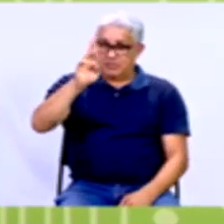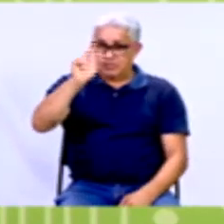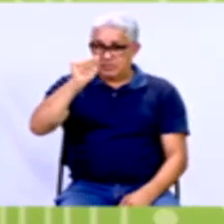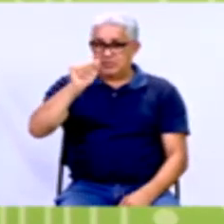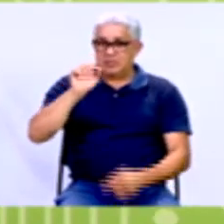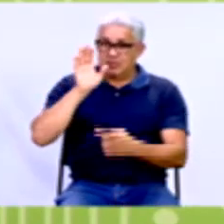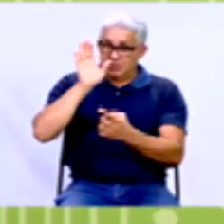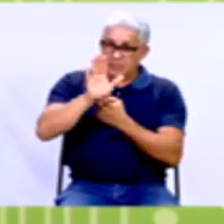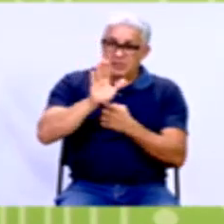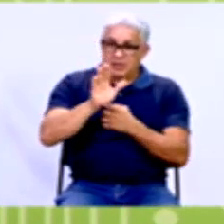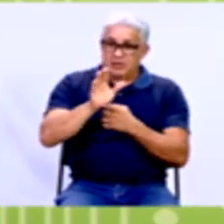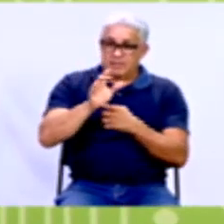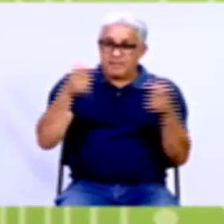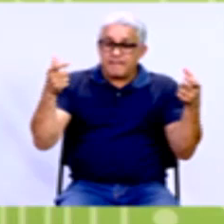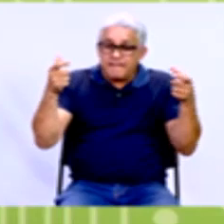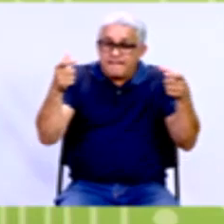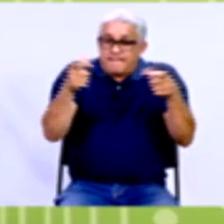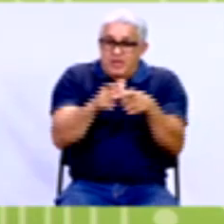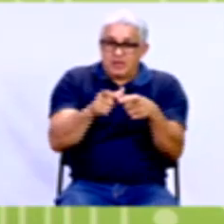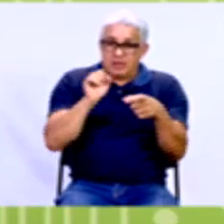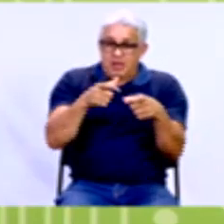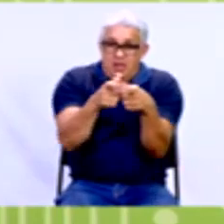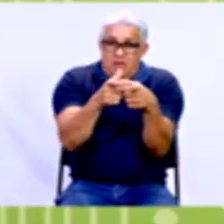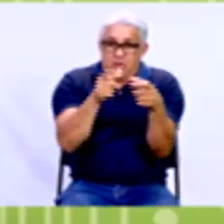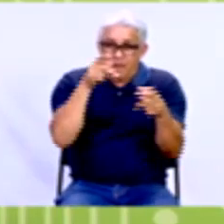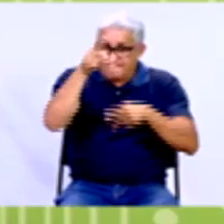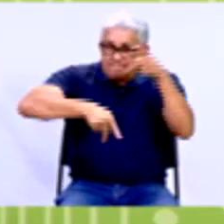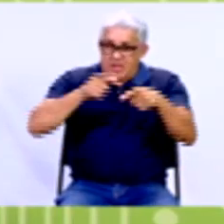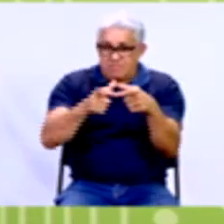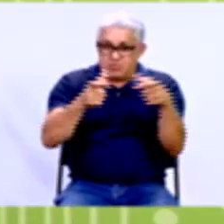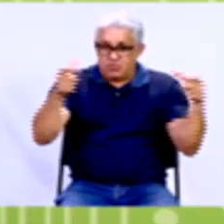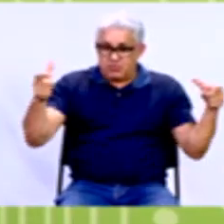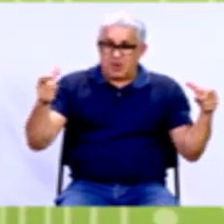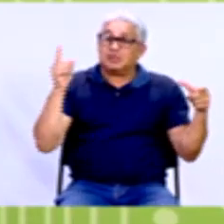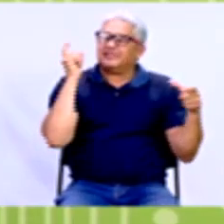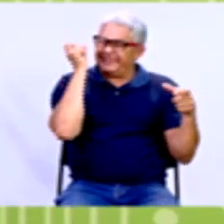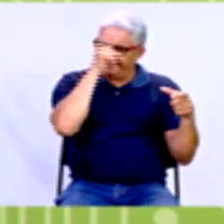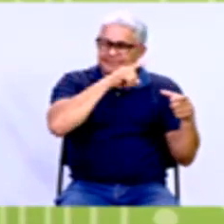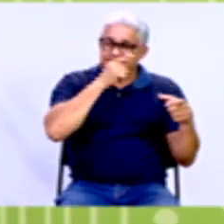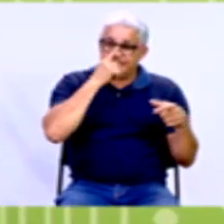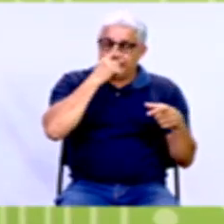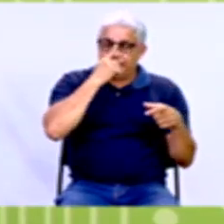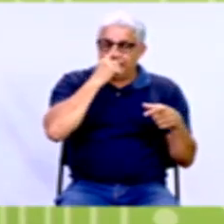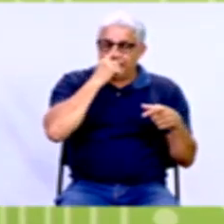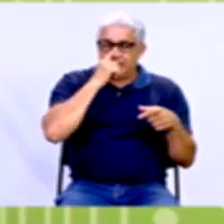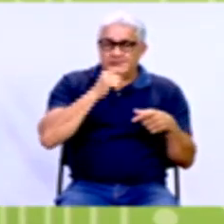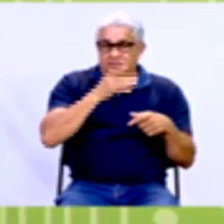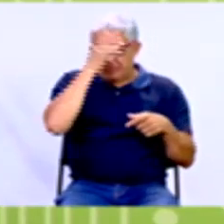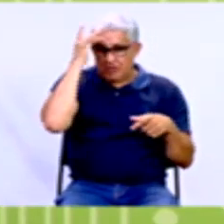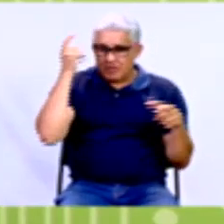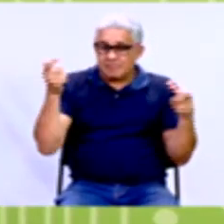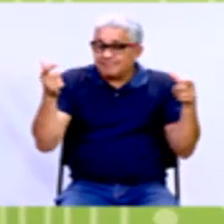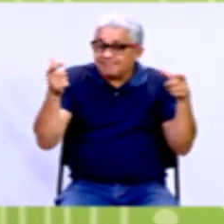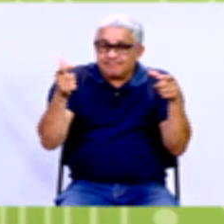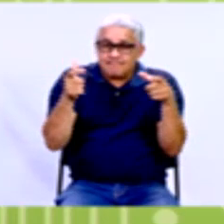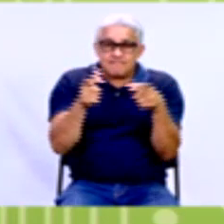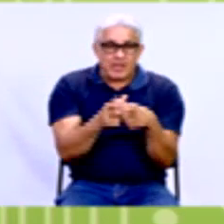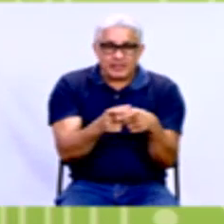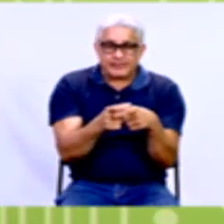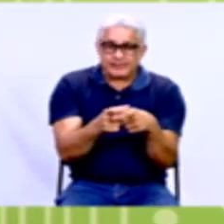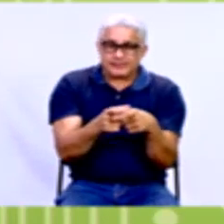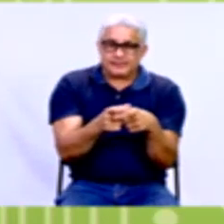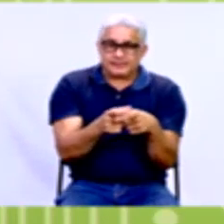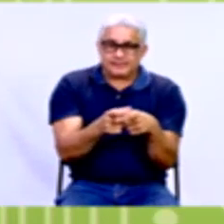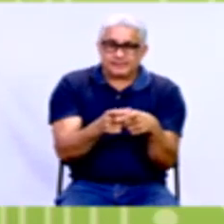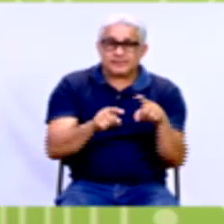uma quantidade menor, porque se fosse para pegar a população toda, ia ficar um trabalho muito grande, né? Então, a gente vai pegar uma quantidade menor,